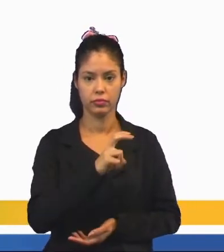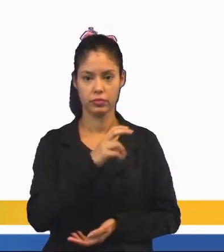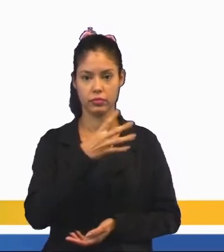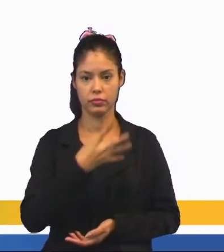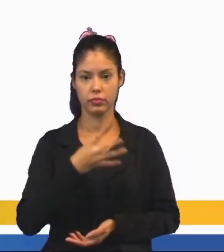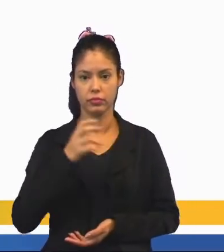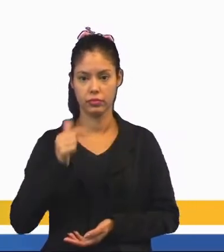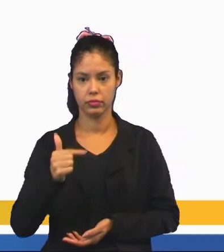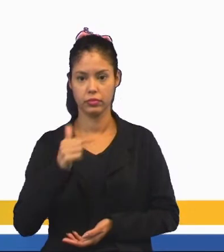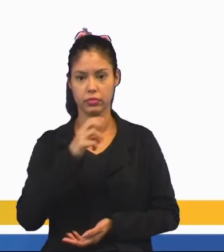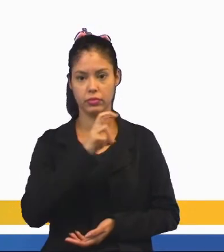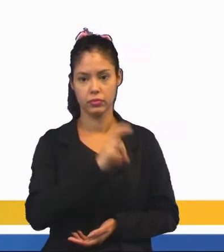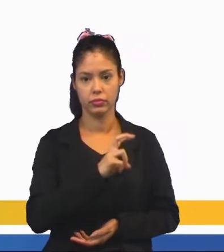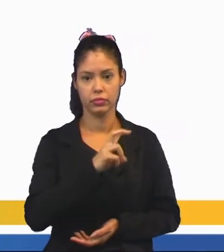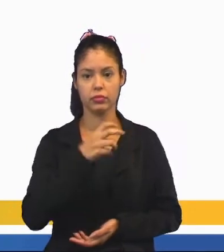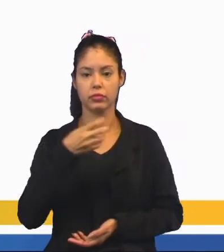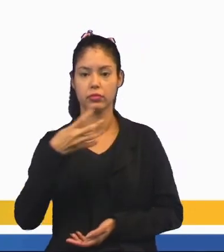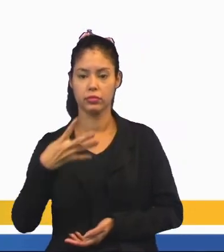542 e